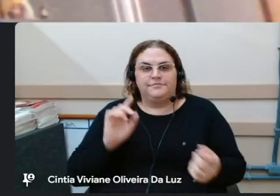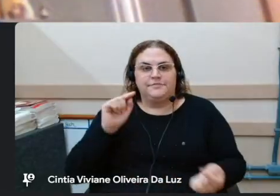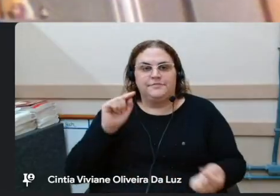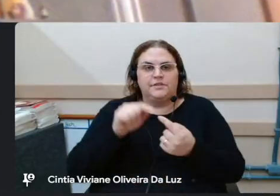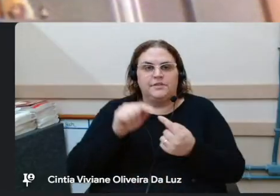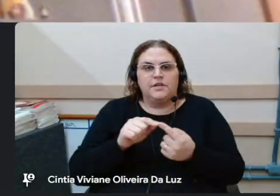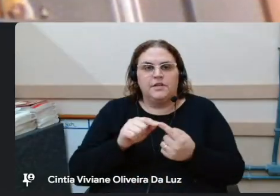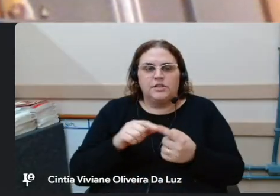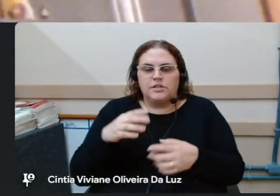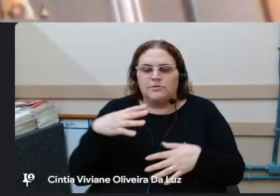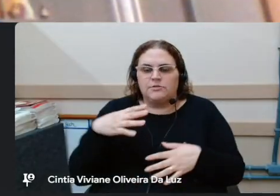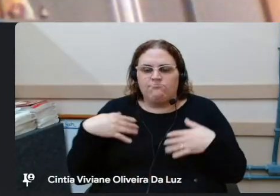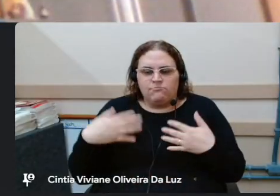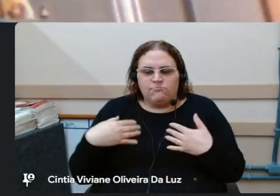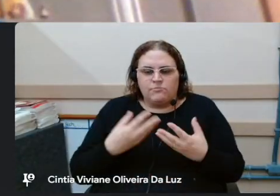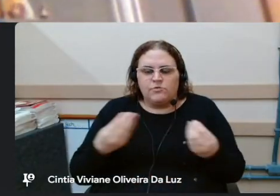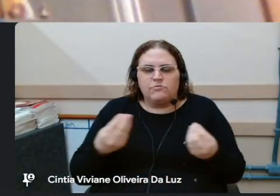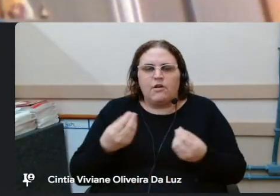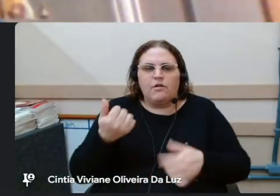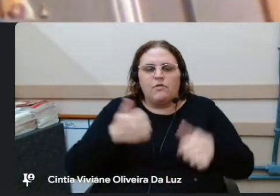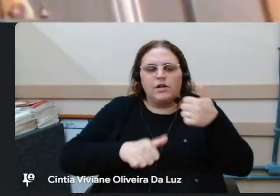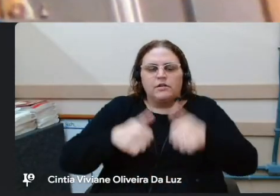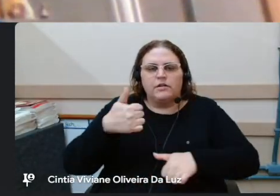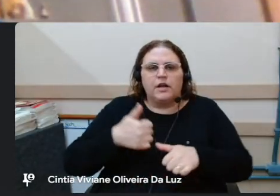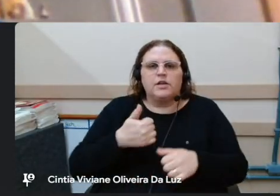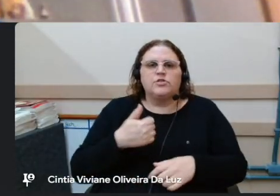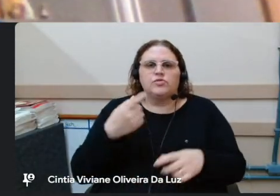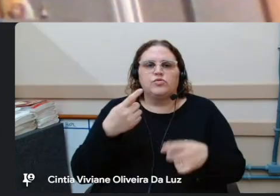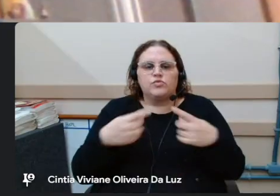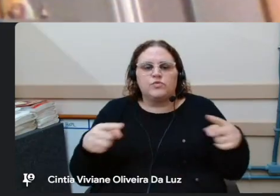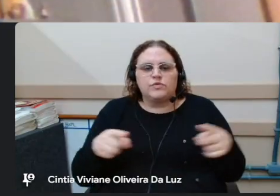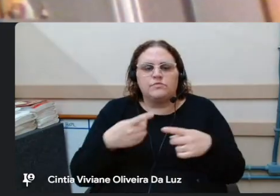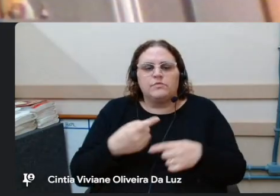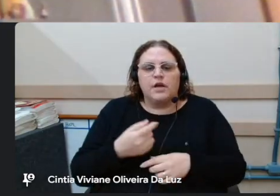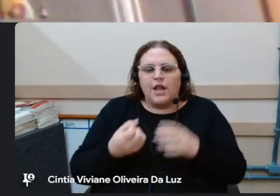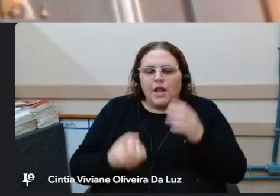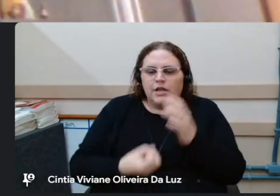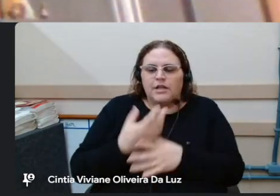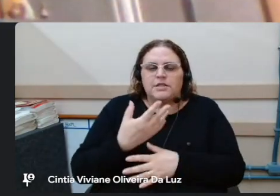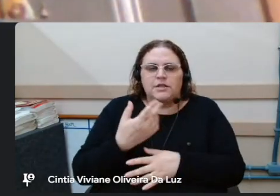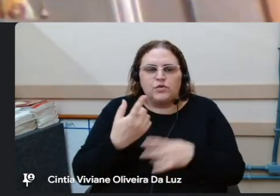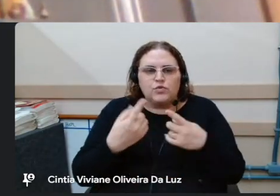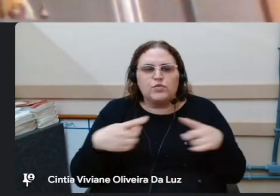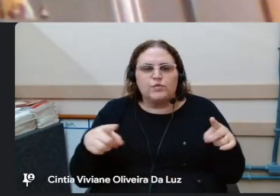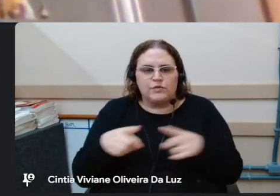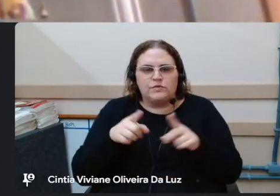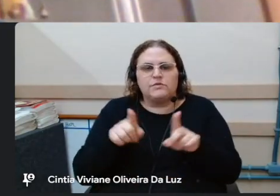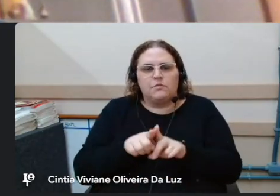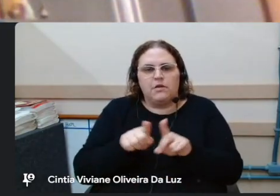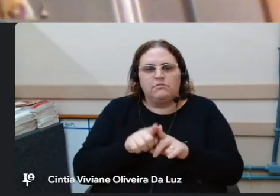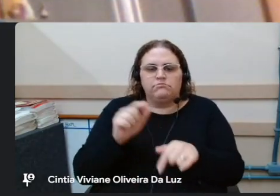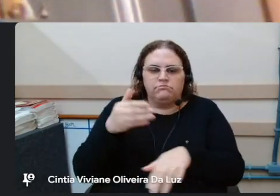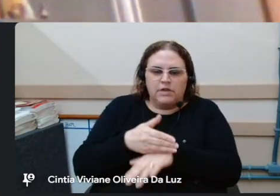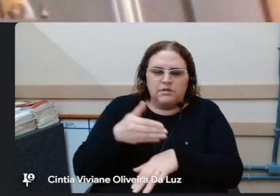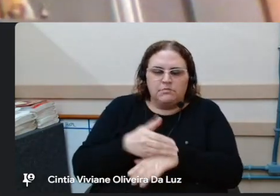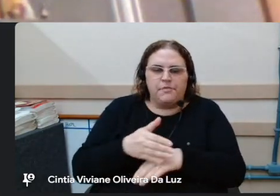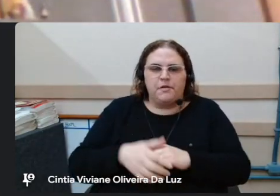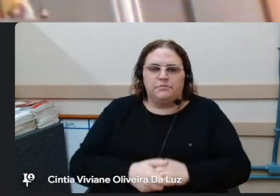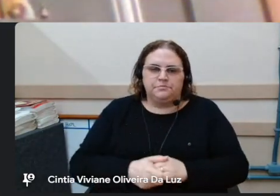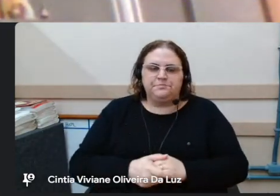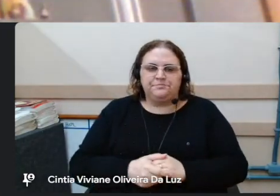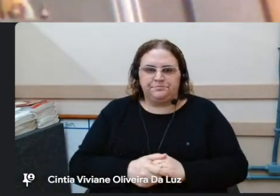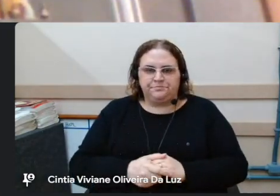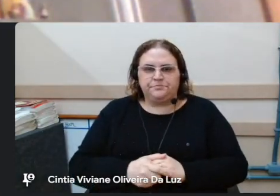surpreendeu muito com a qualidade dos músicos eh digamos assim com a autoralidade dos músicos